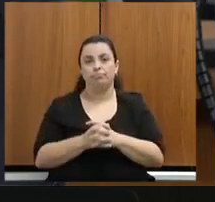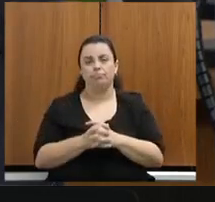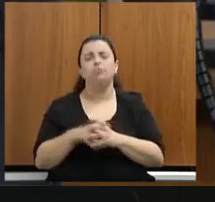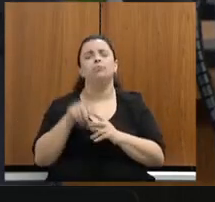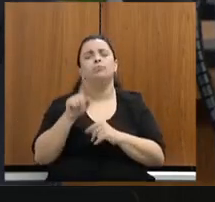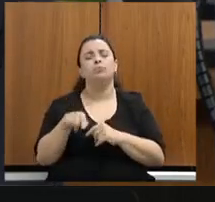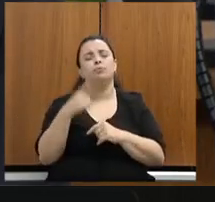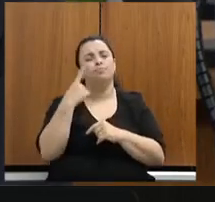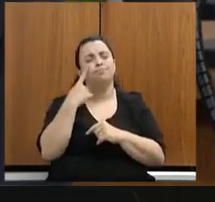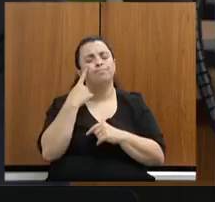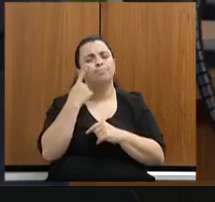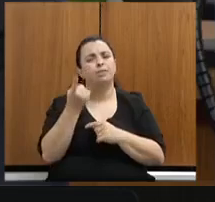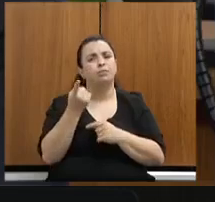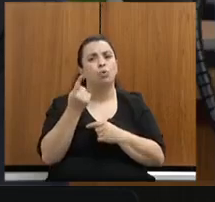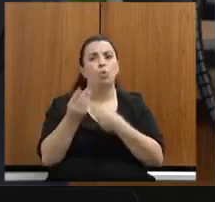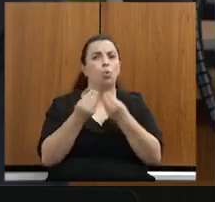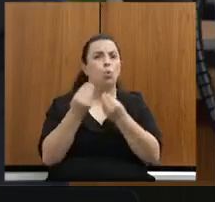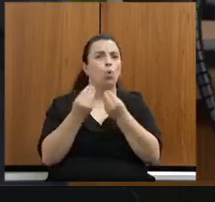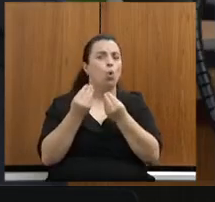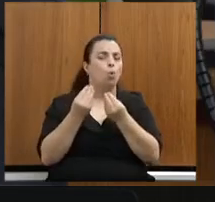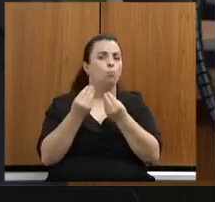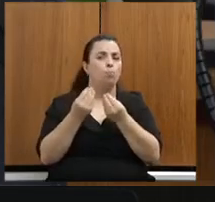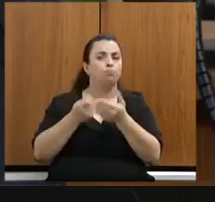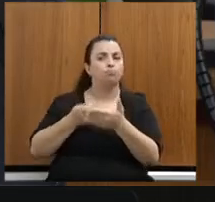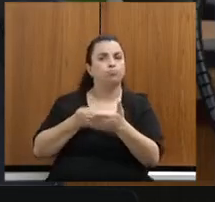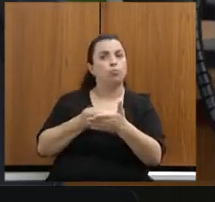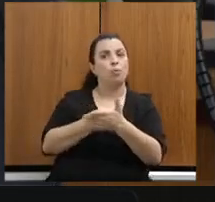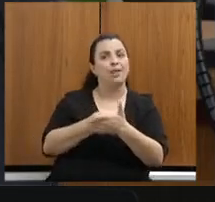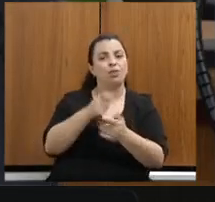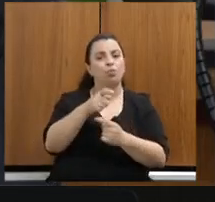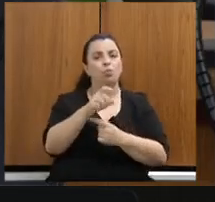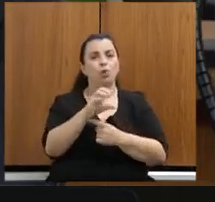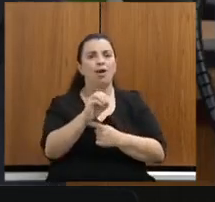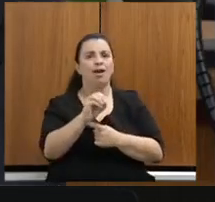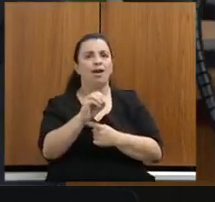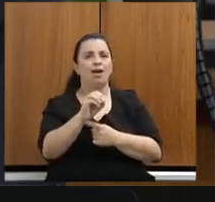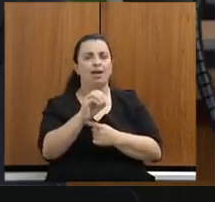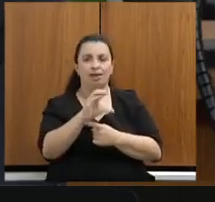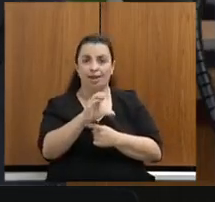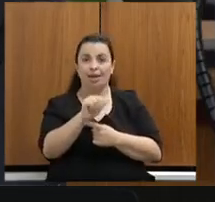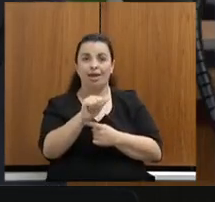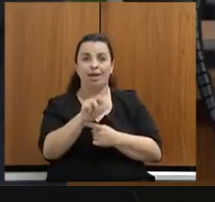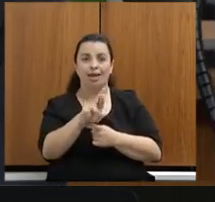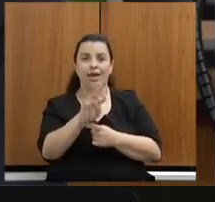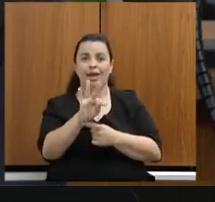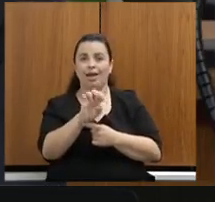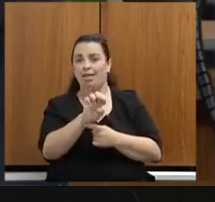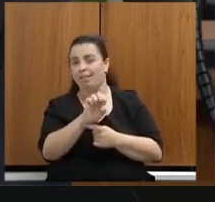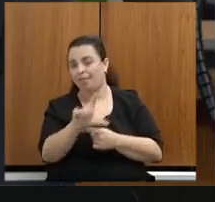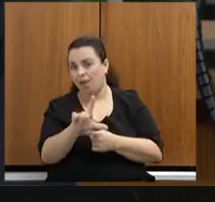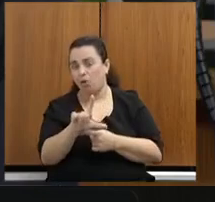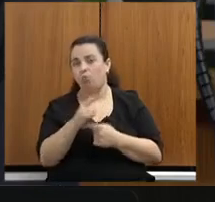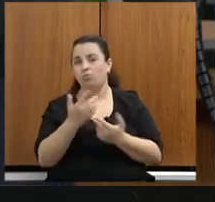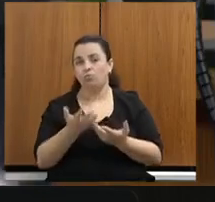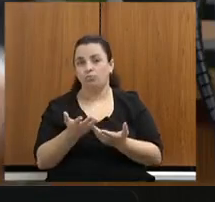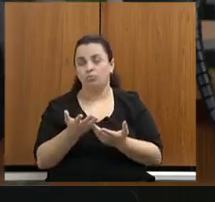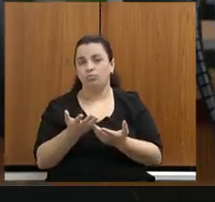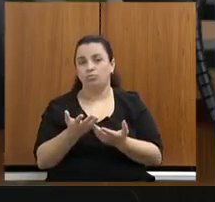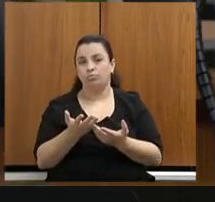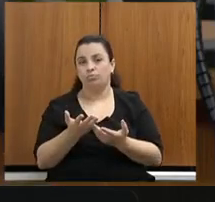combater um cartel na com vossa excelência já ensinou aqui continua professor né continua dando aula